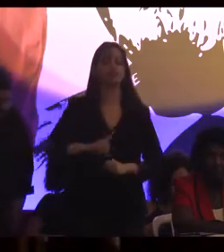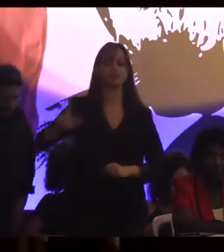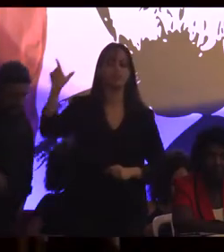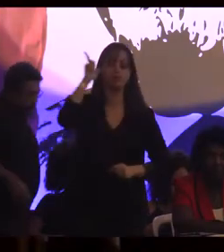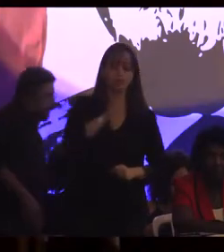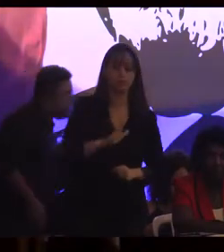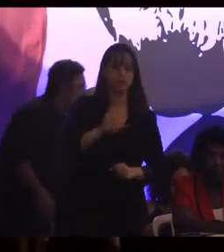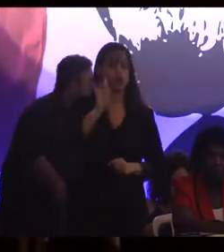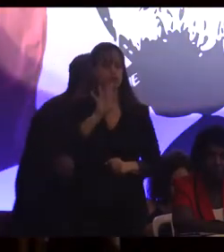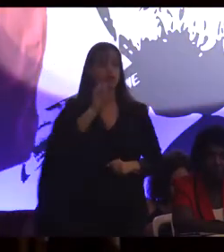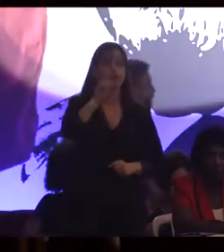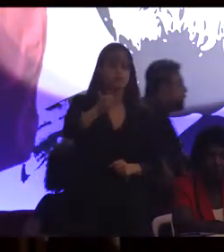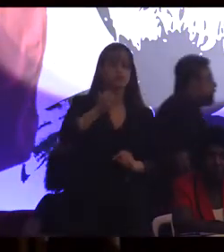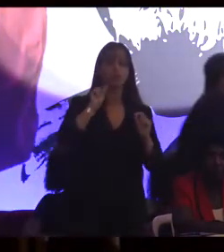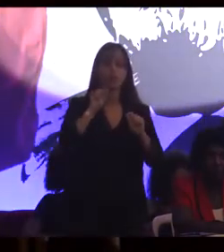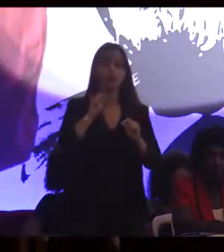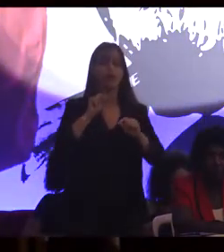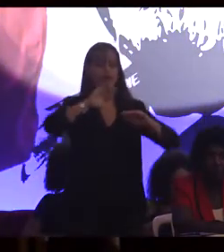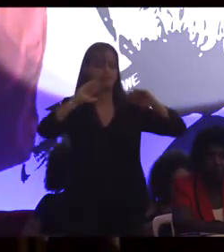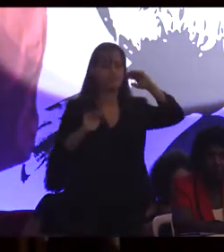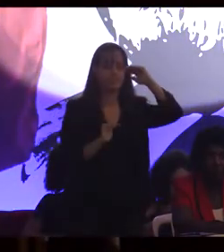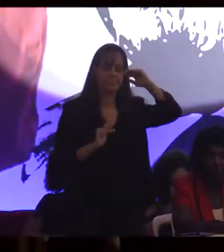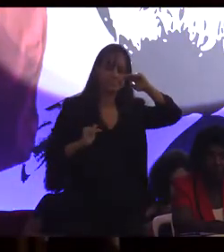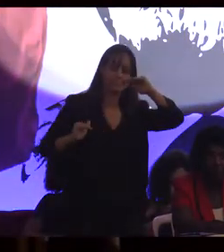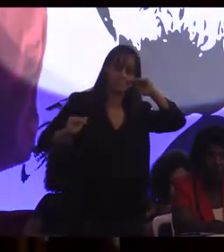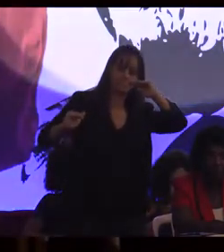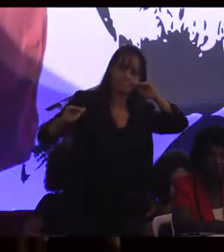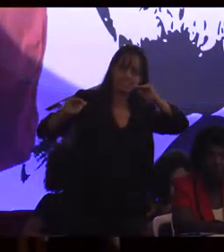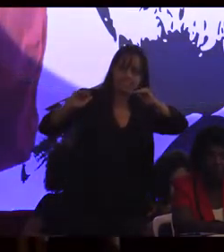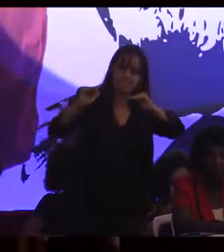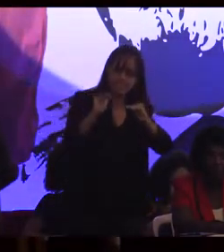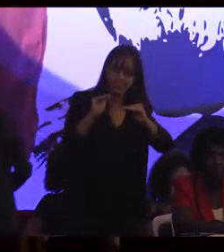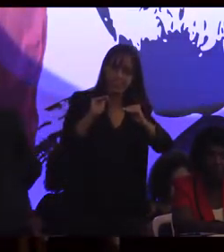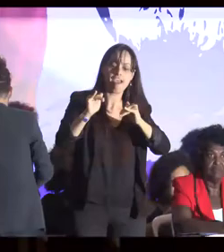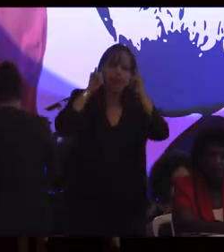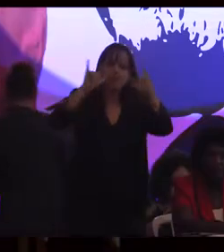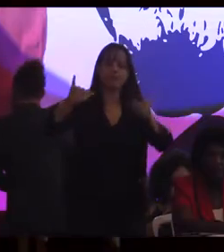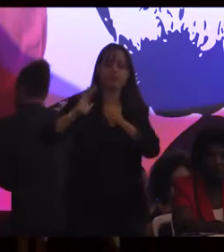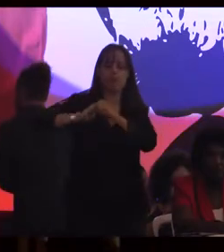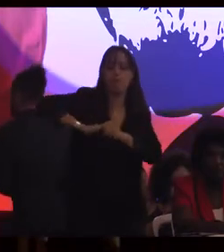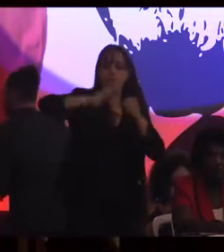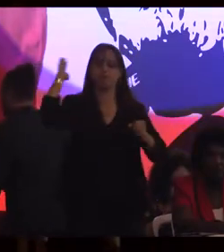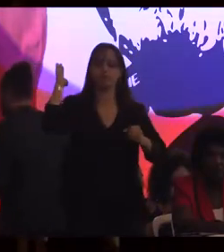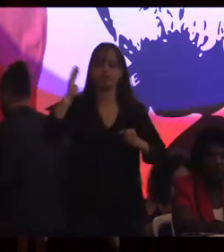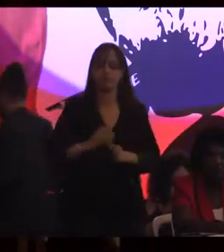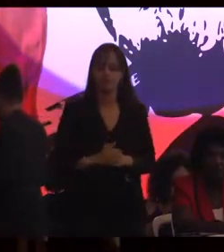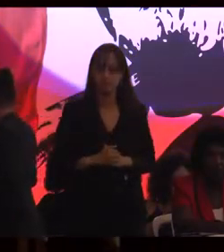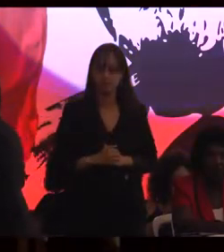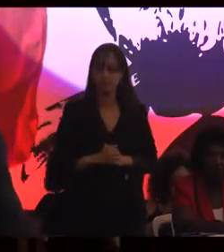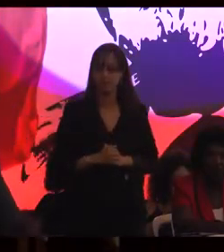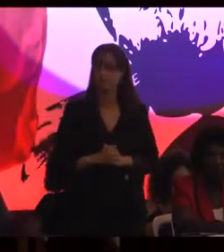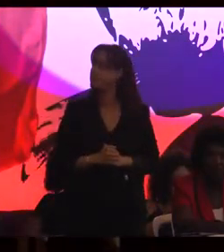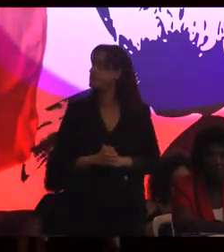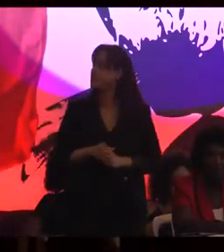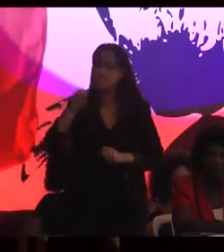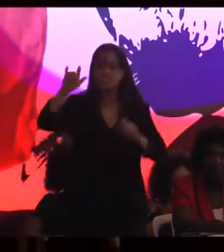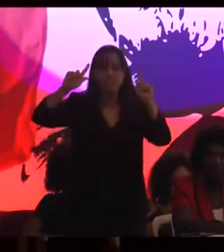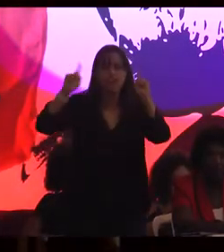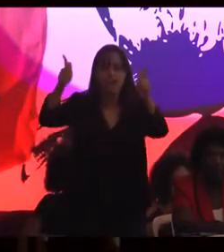daria com a superação das desigualdades e de toda a forma de opressão. Se quer a greve, segunda-feira, aleluia!